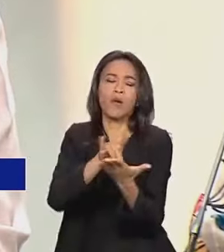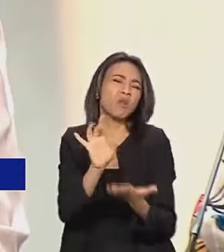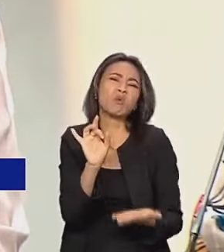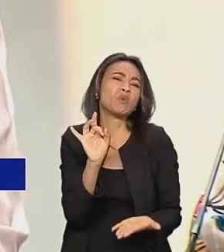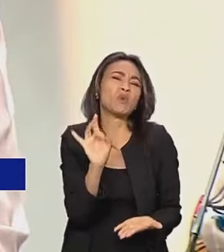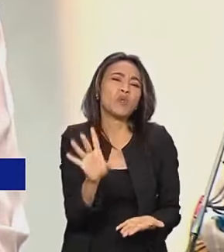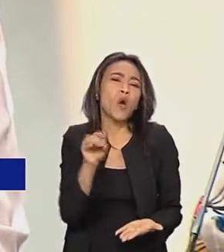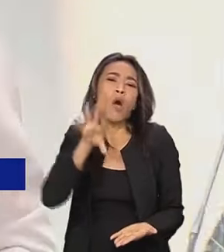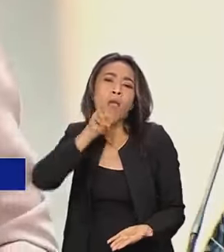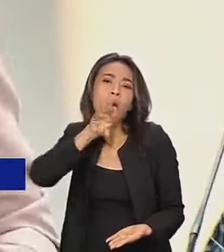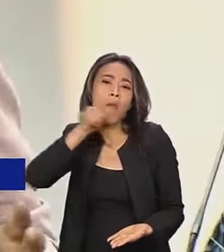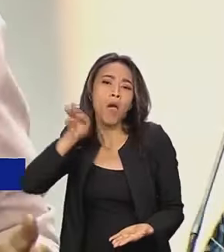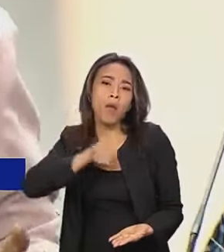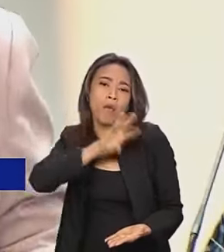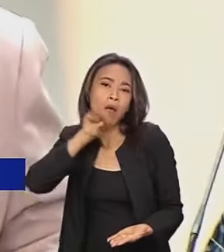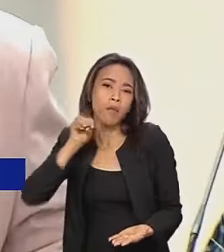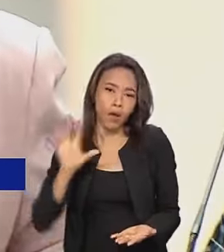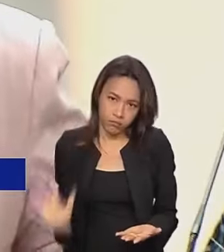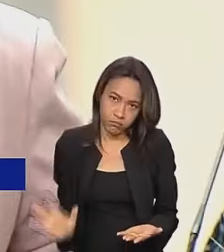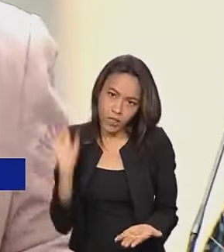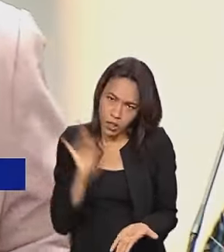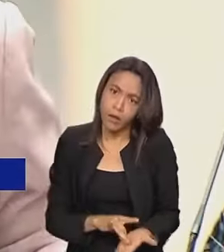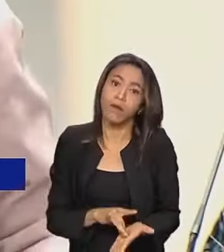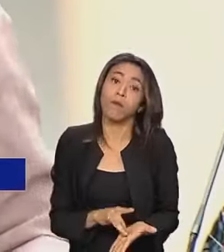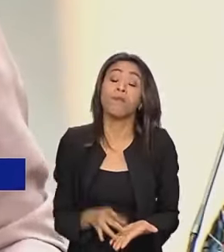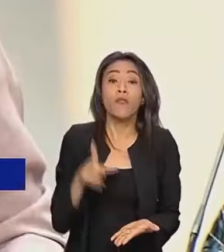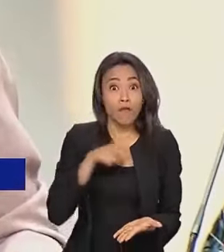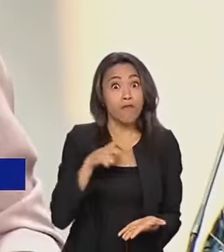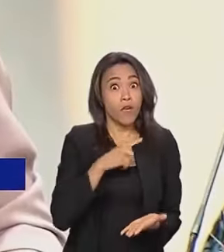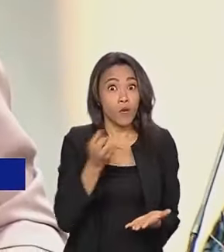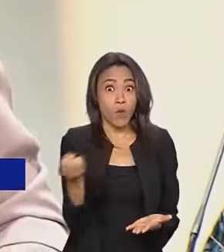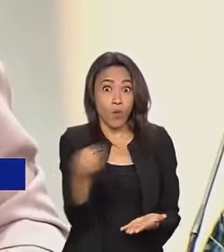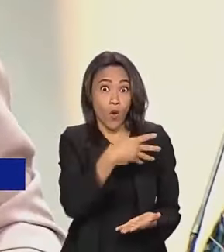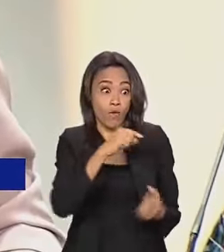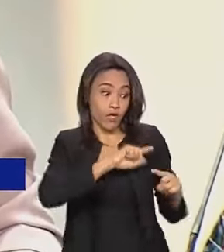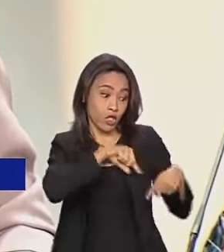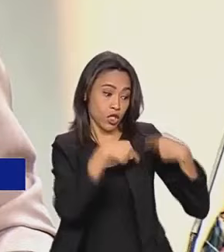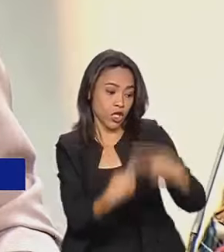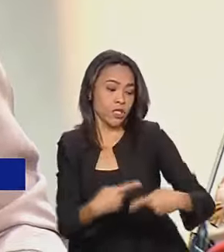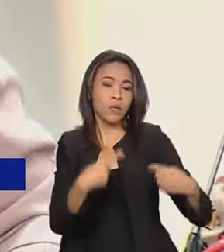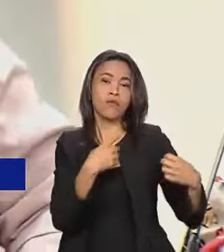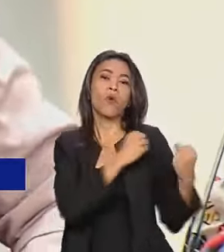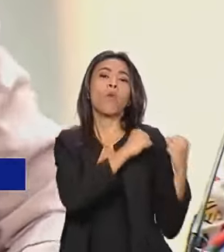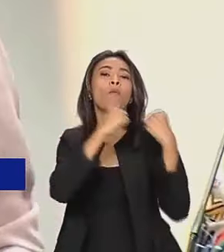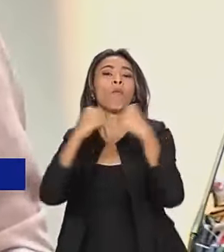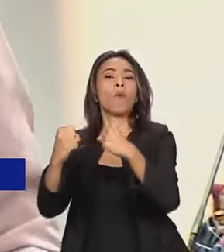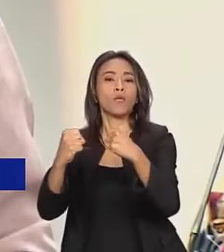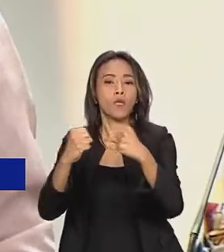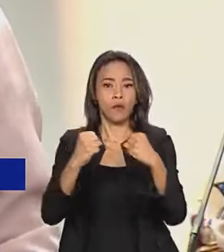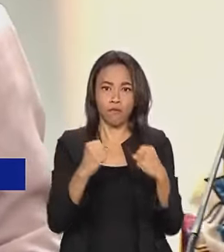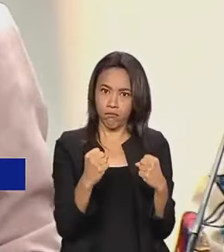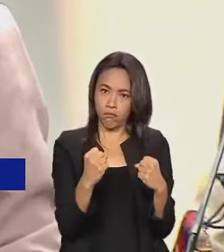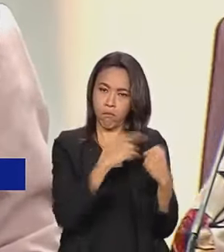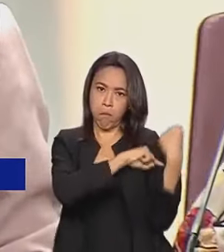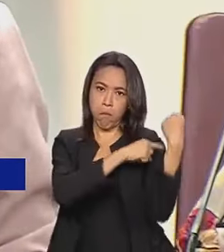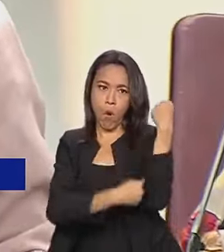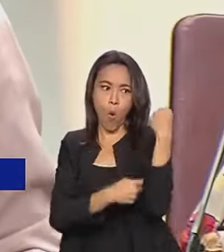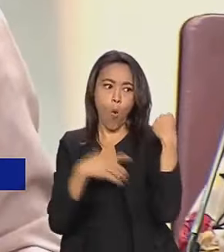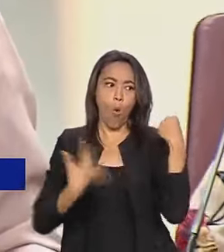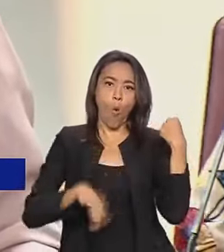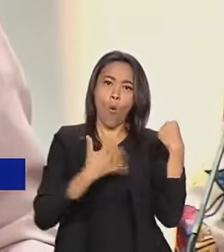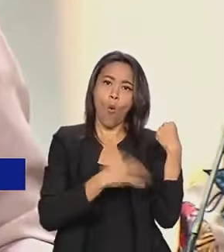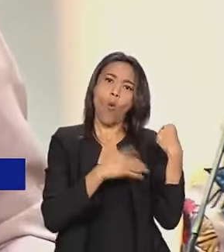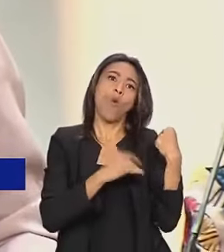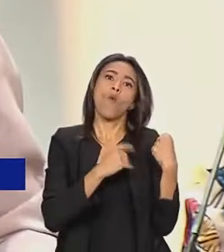uma conversa vem aí uma nova geração empoderada mesmo empoderada mesmo os lugares eu tenho visto essa geração